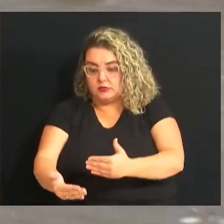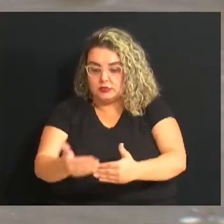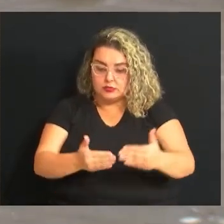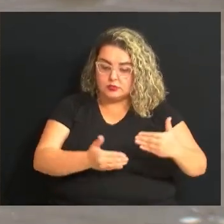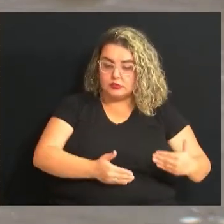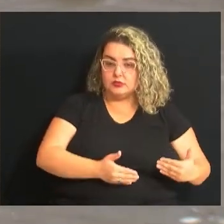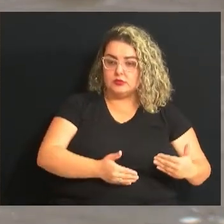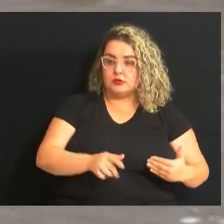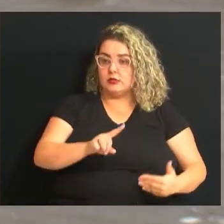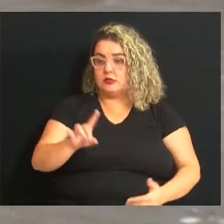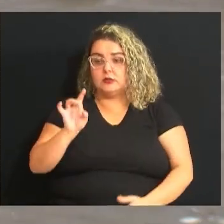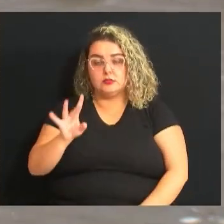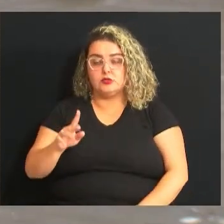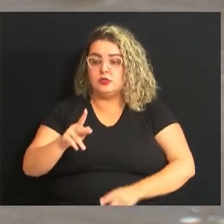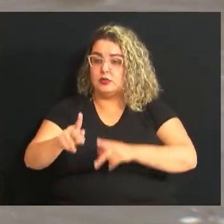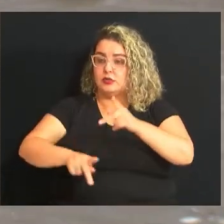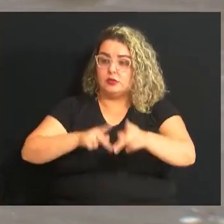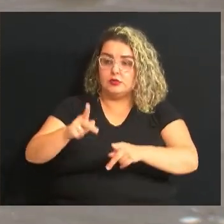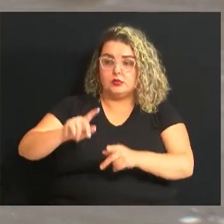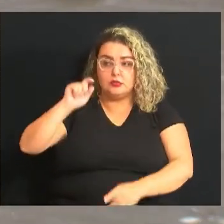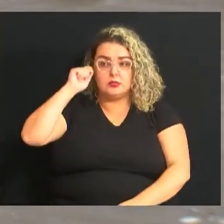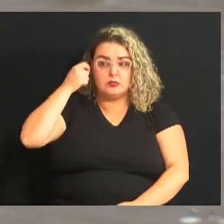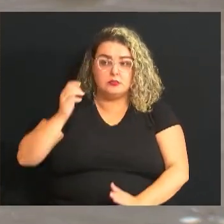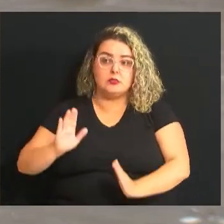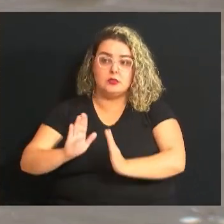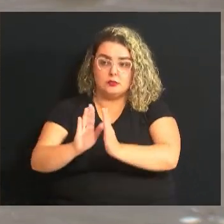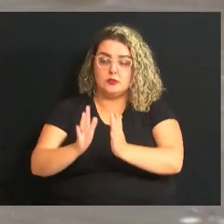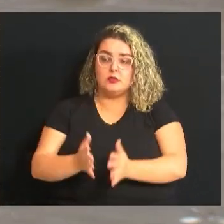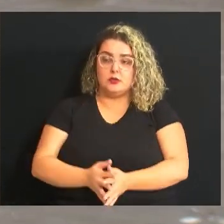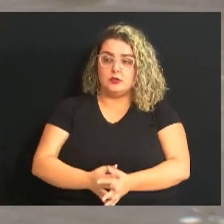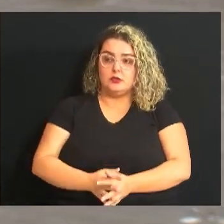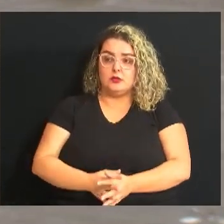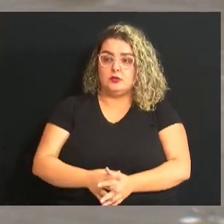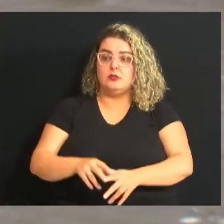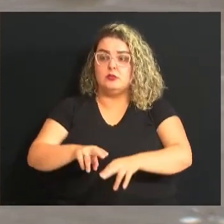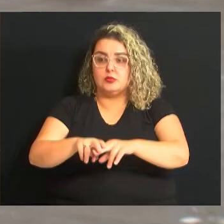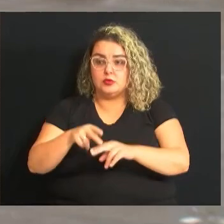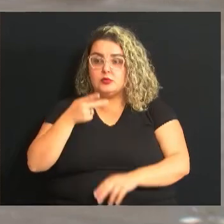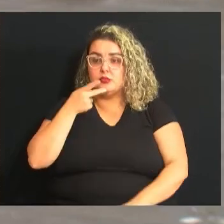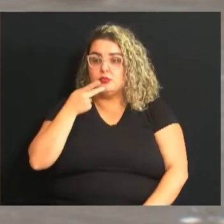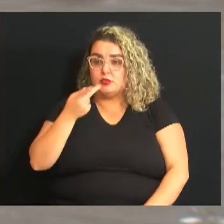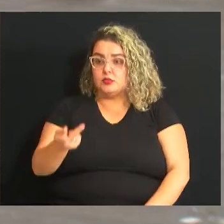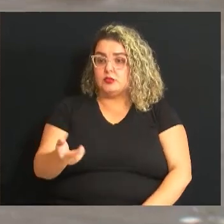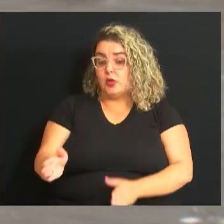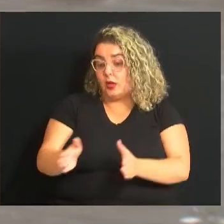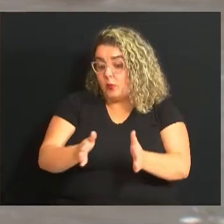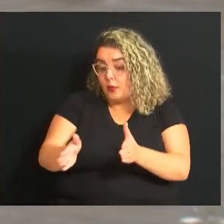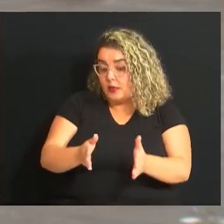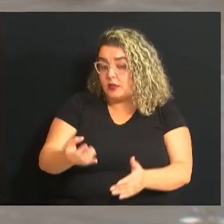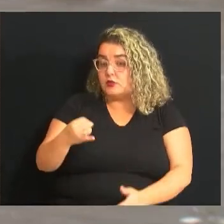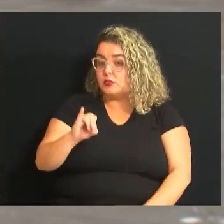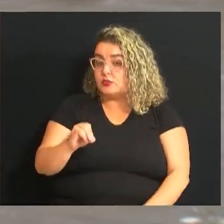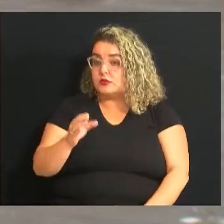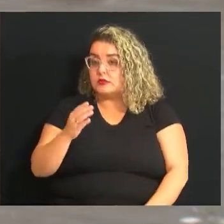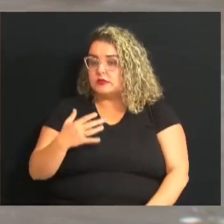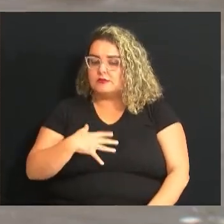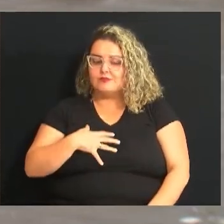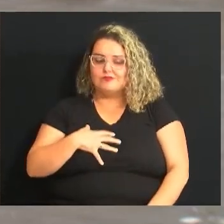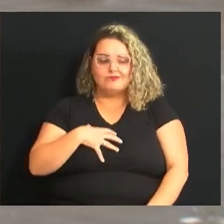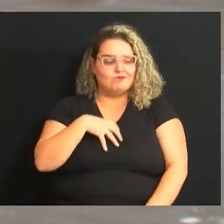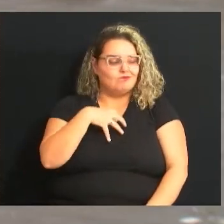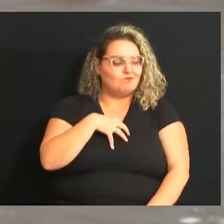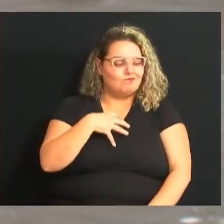retrocessos, que não é tarefa só da população negra enfrentar. Por isso que a gente está falando que nós estamos num momento de que, se você